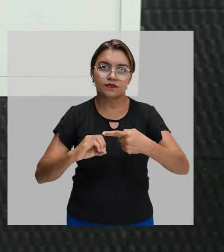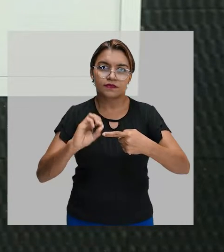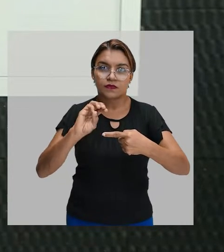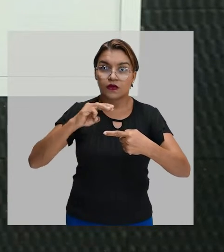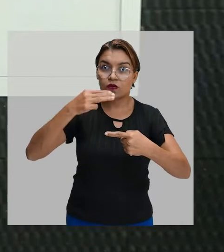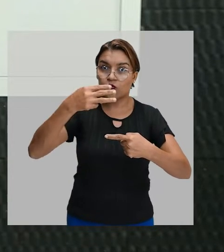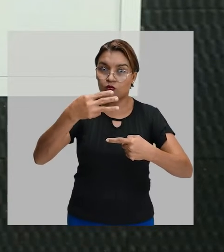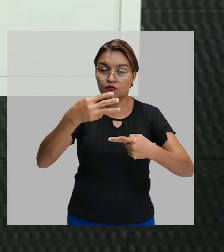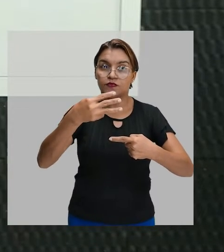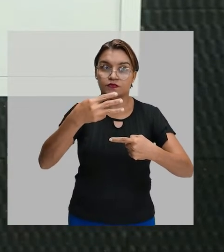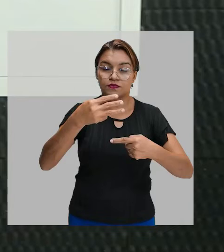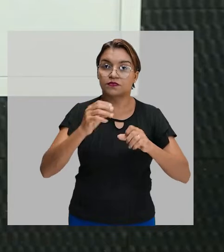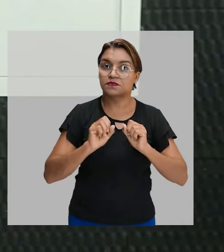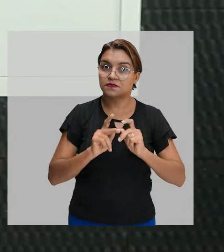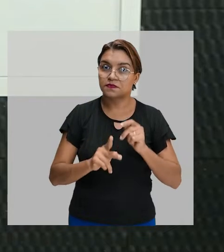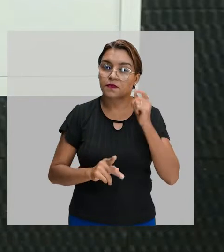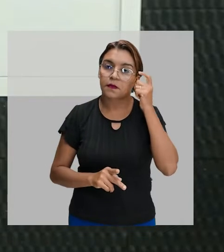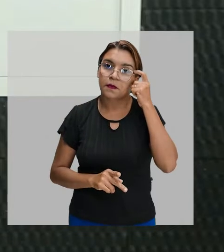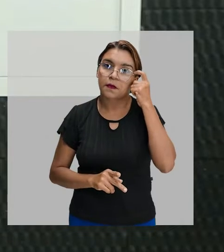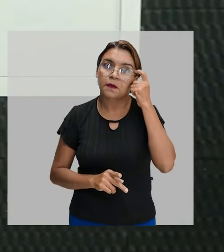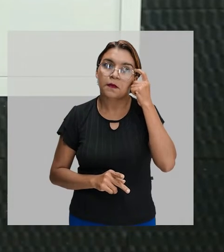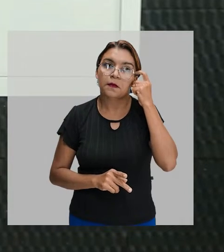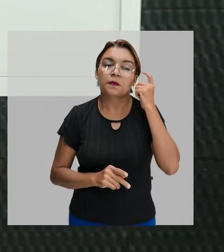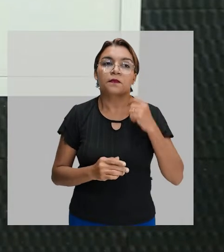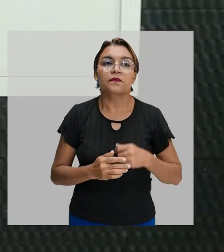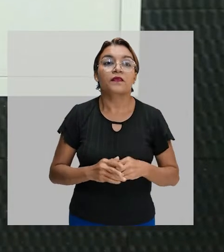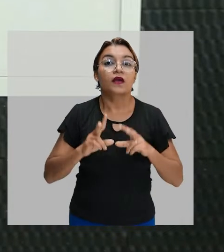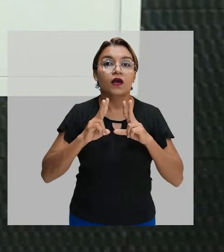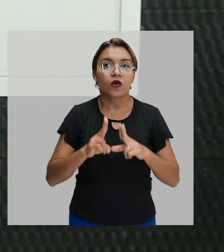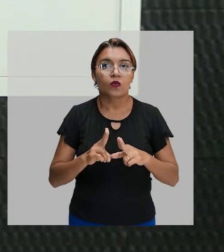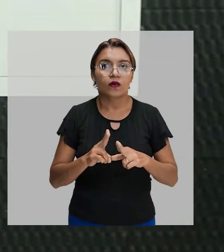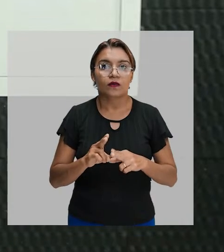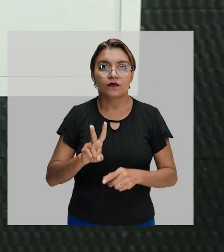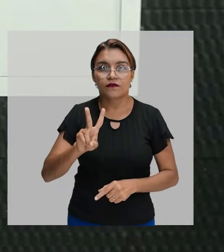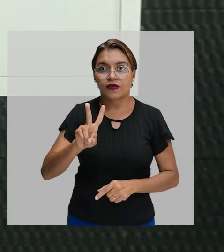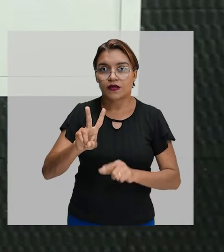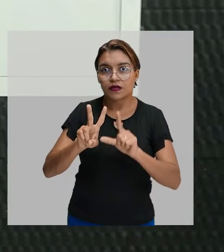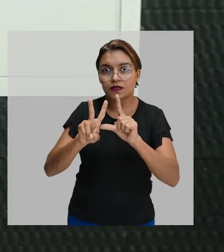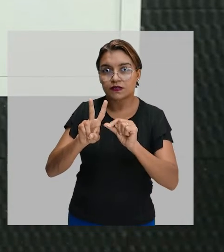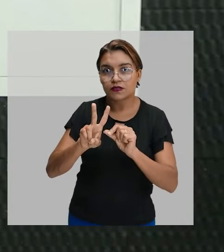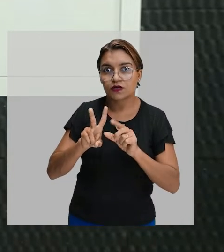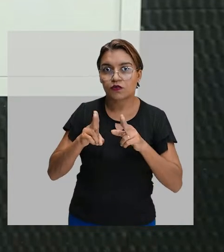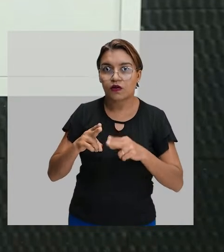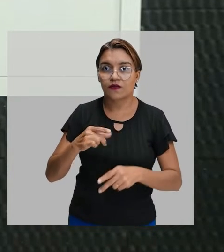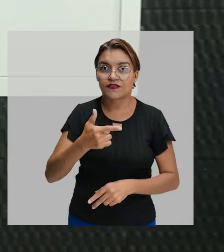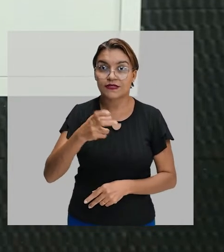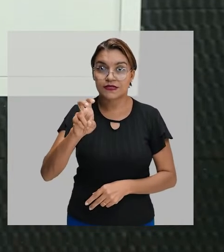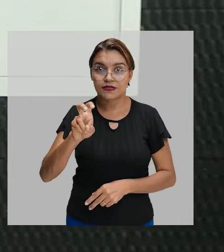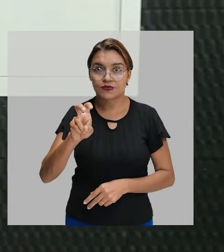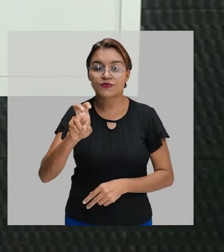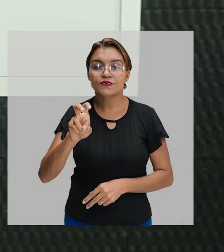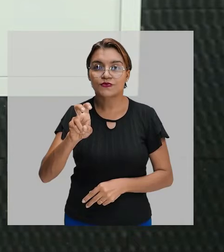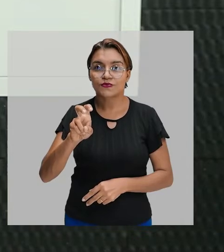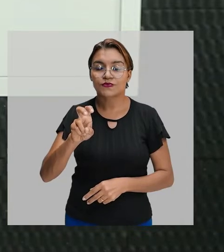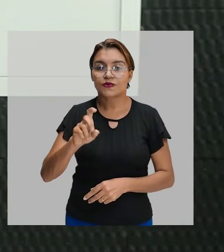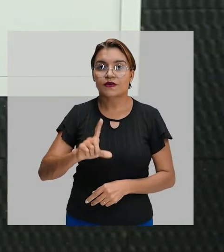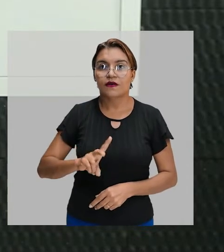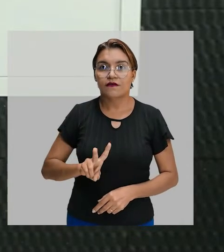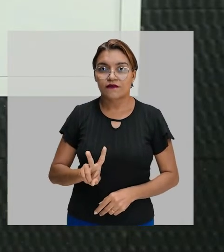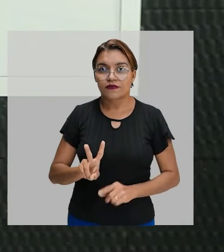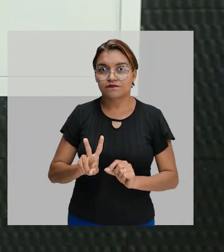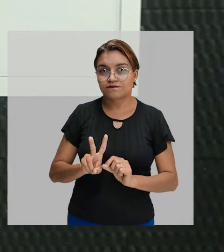cubo Tá certo isso aqui vai ser igual ao vizinho que é 25 sobre